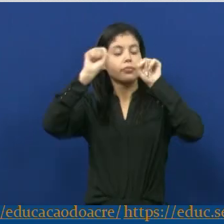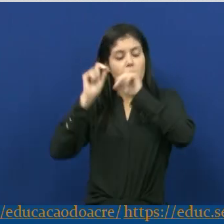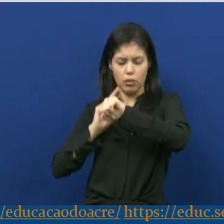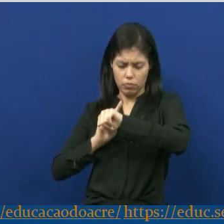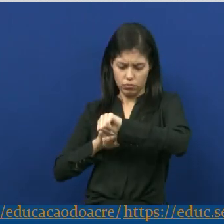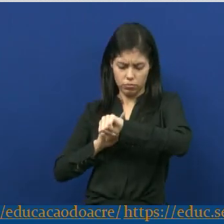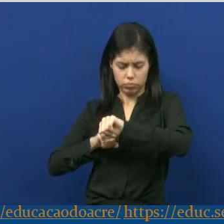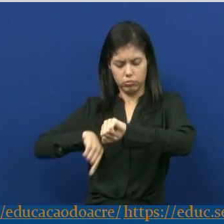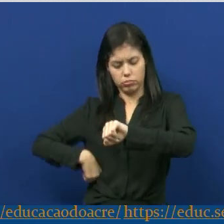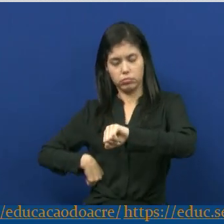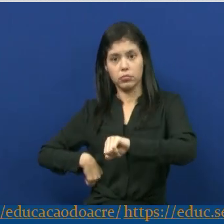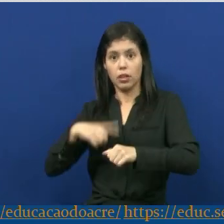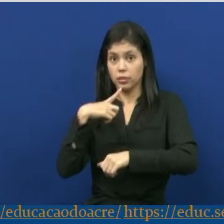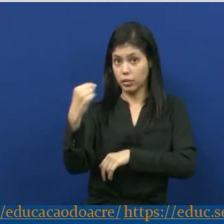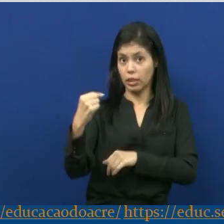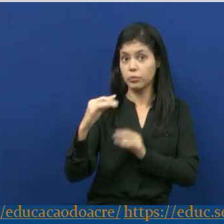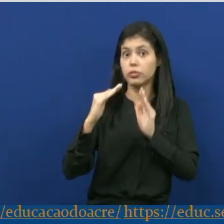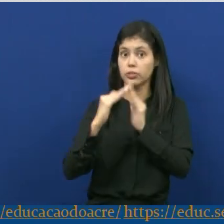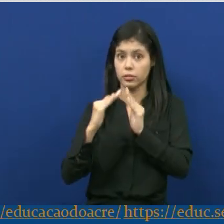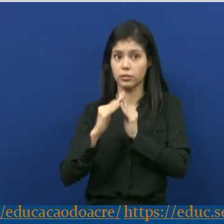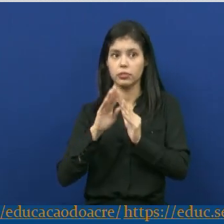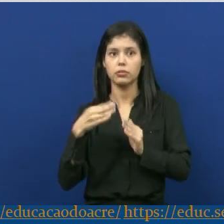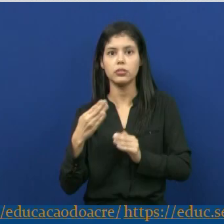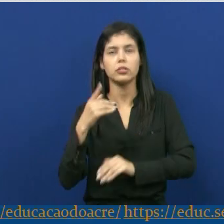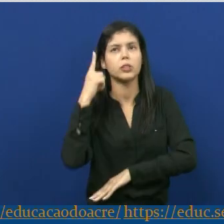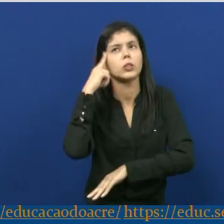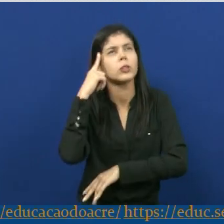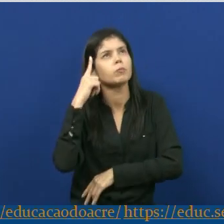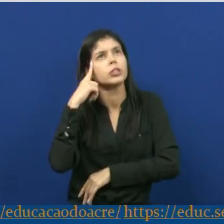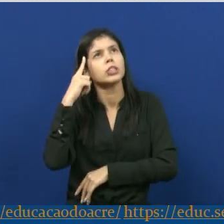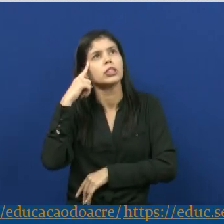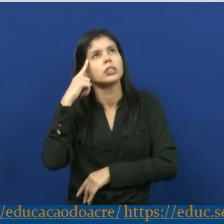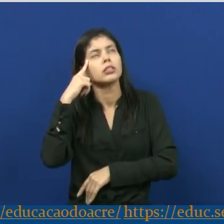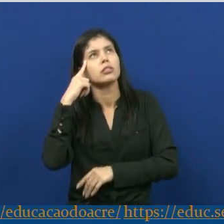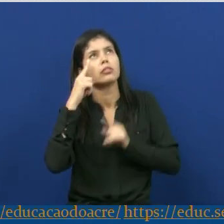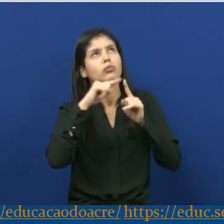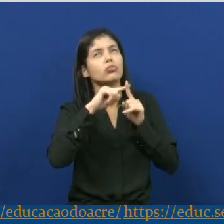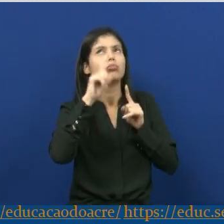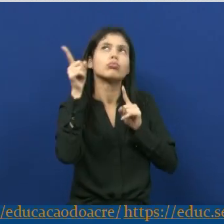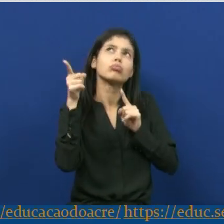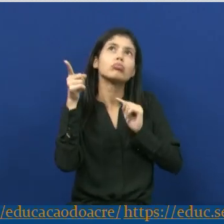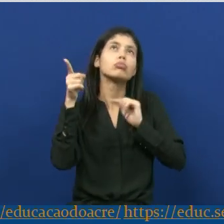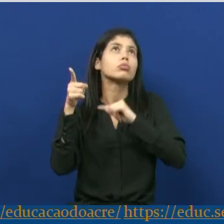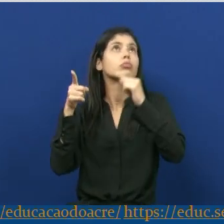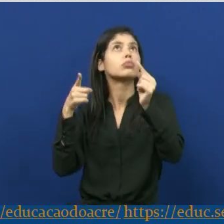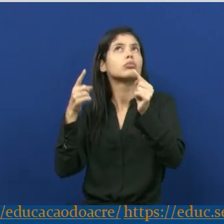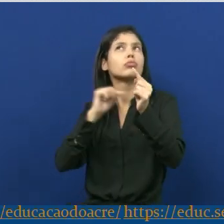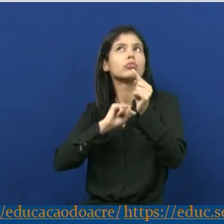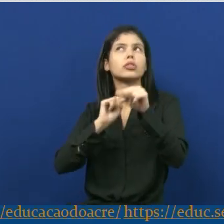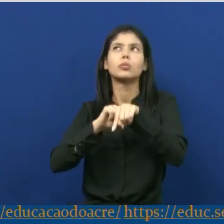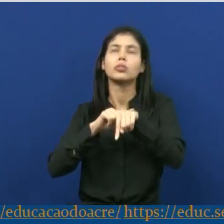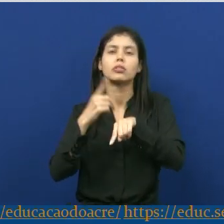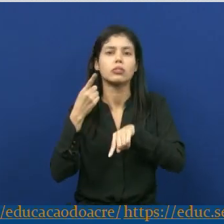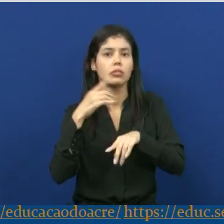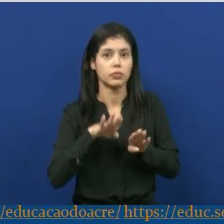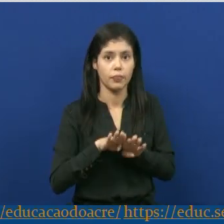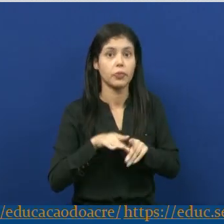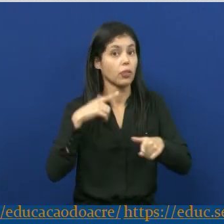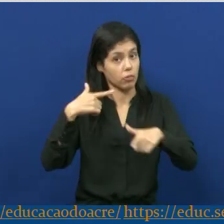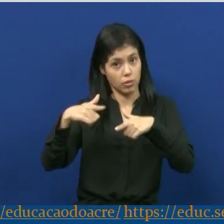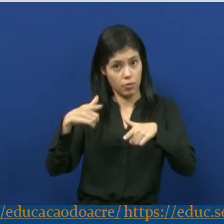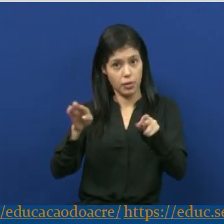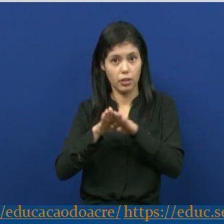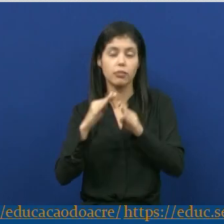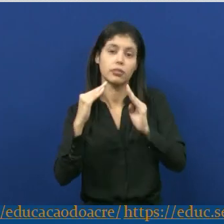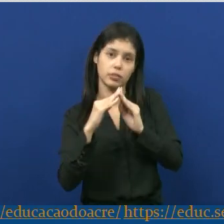olhamos as horas ao sairmos de casa quando calculamos o tempo para chegar aos nossos compromissos no